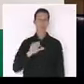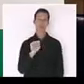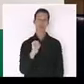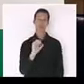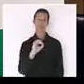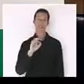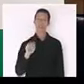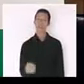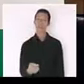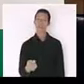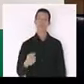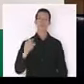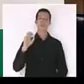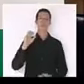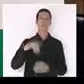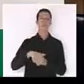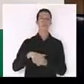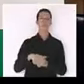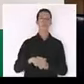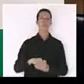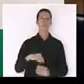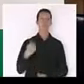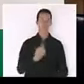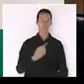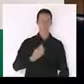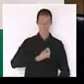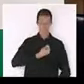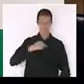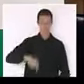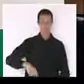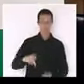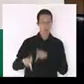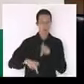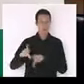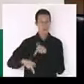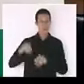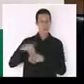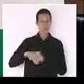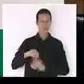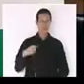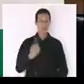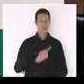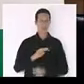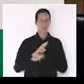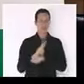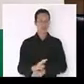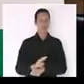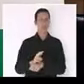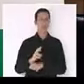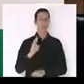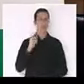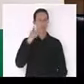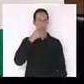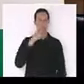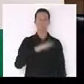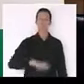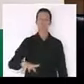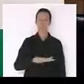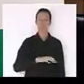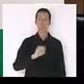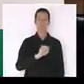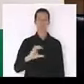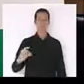aqui eleitos com o voto do povo, representando as nossas regiões e as mulheres de Santa Catarina. Então eu